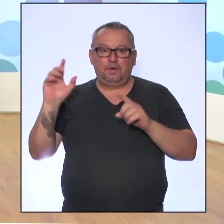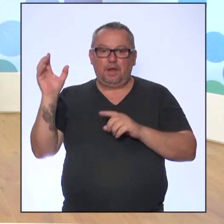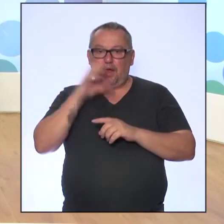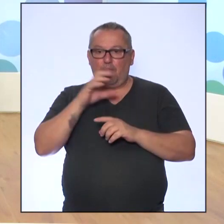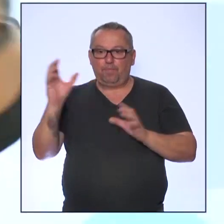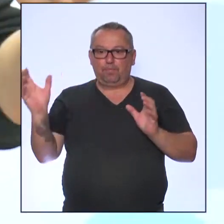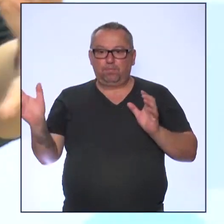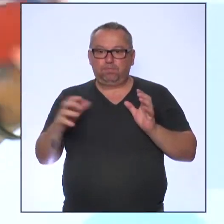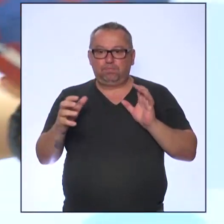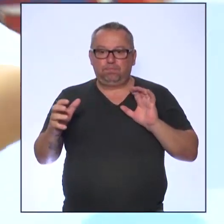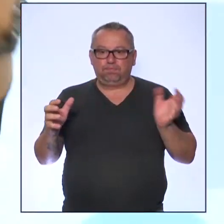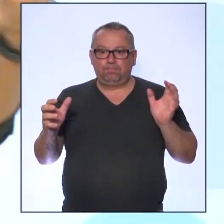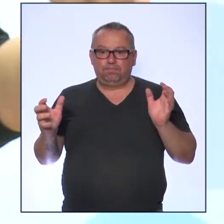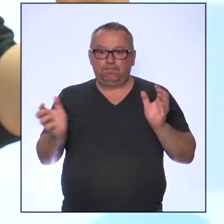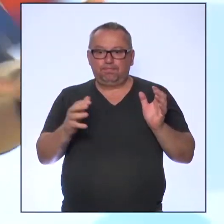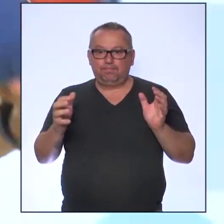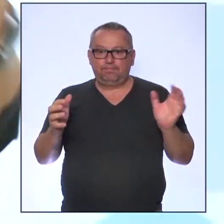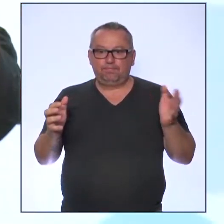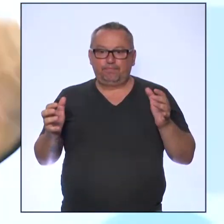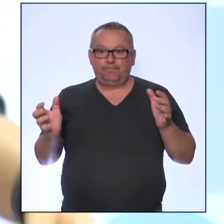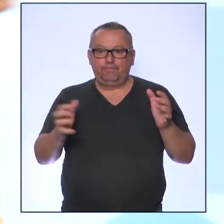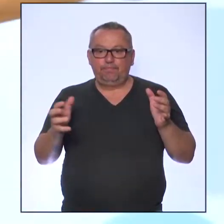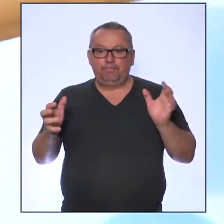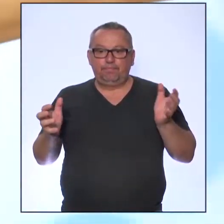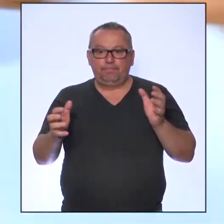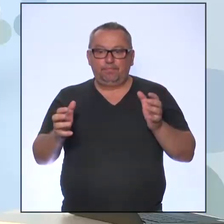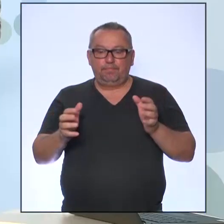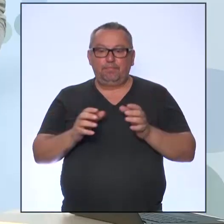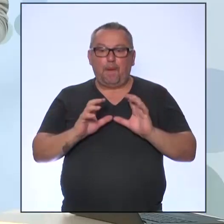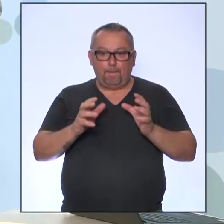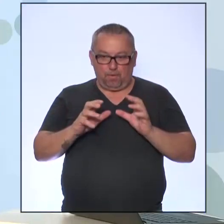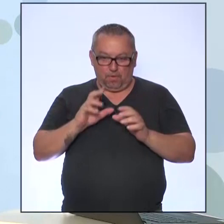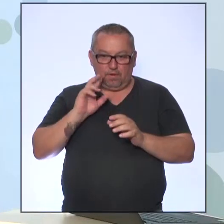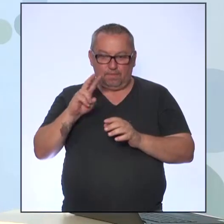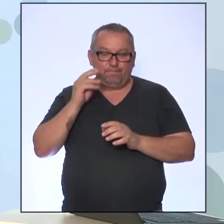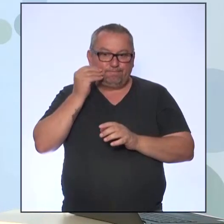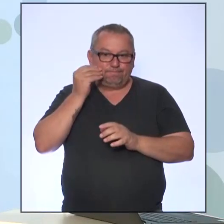rápido a bola de uma mão para outra.